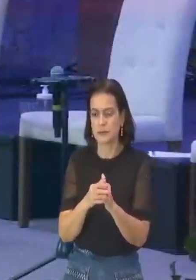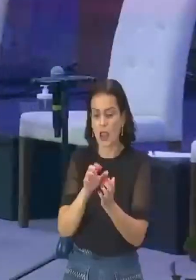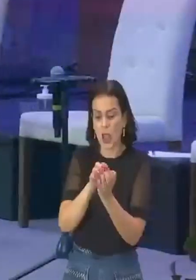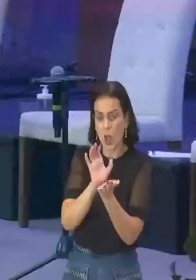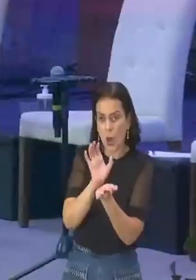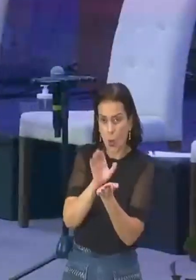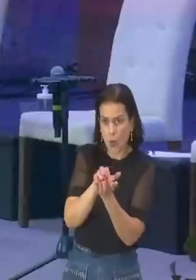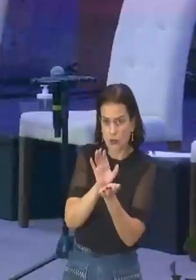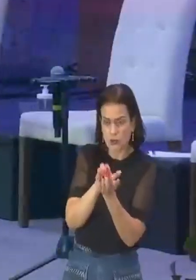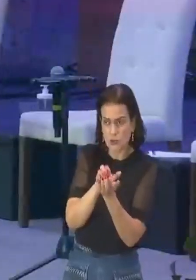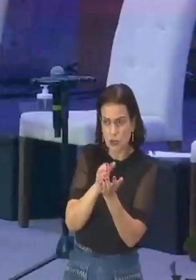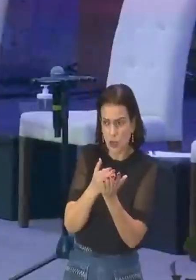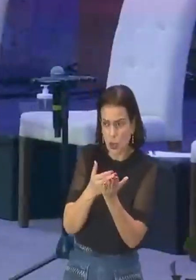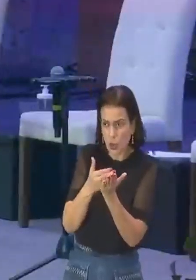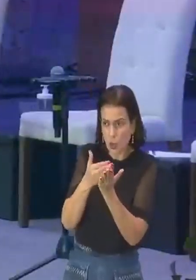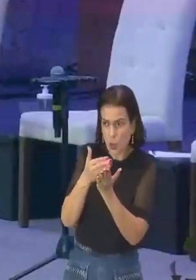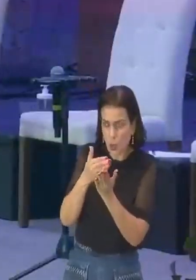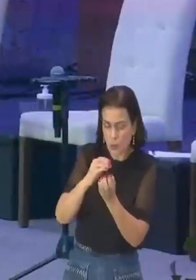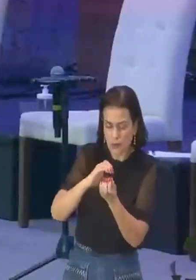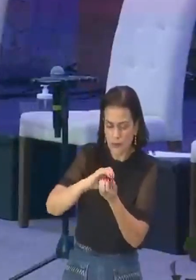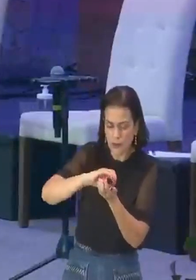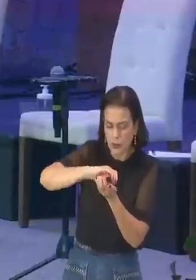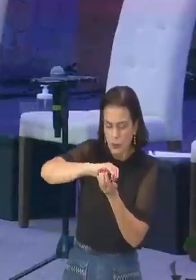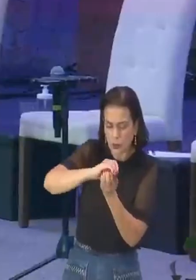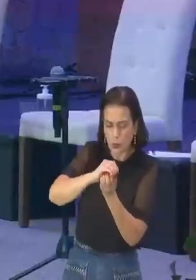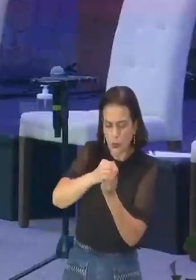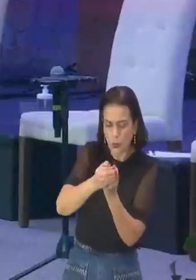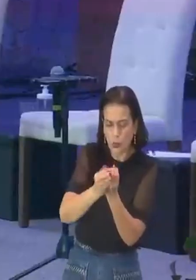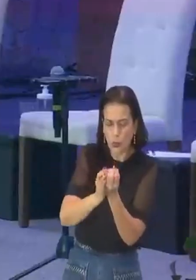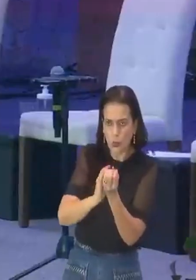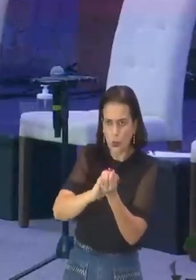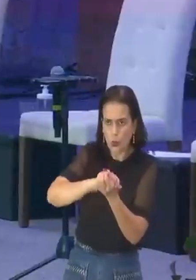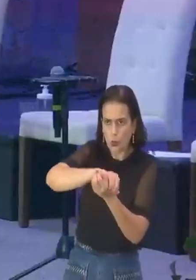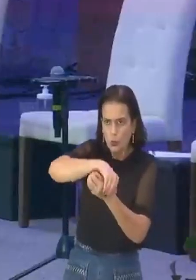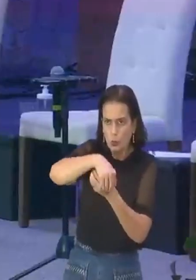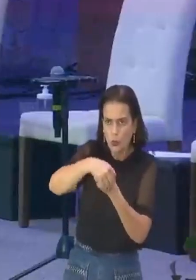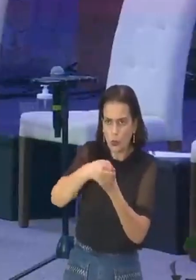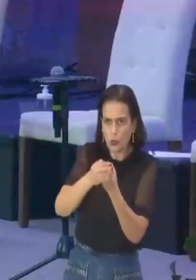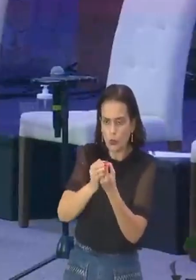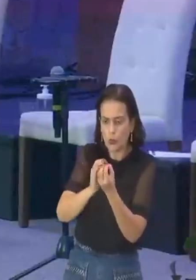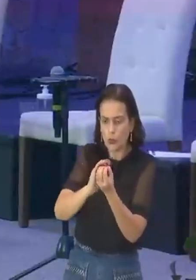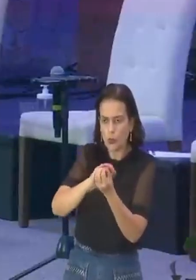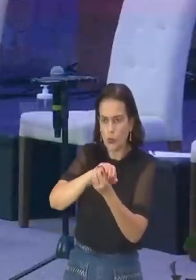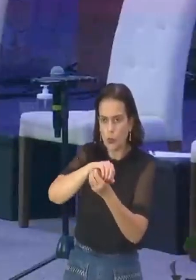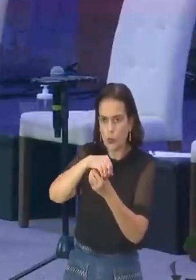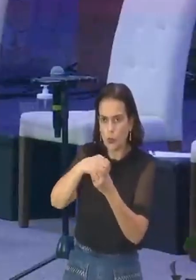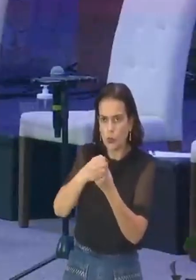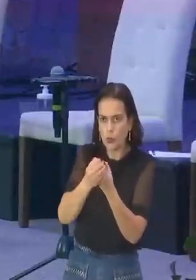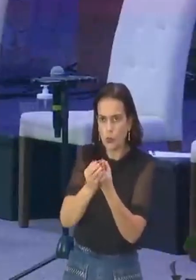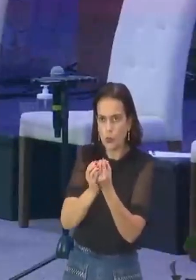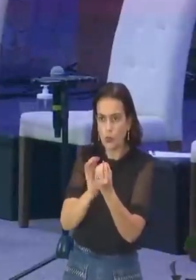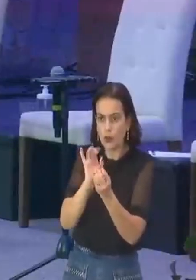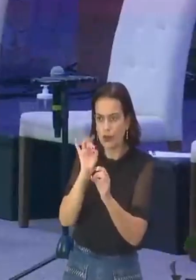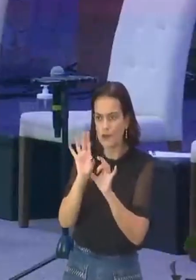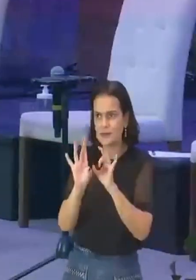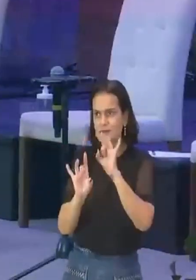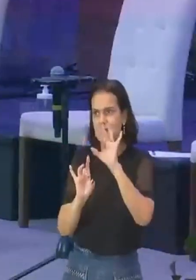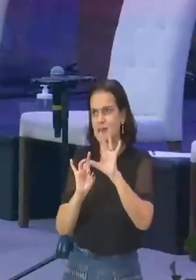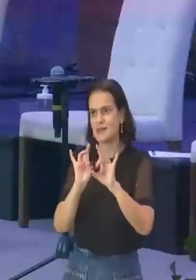ostra começa então a envolver este elemento de uma forma